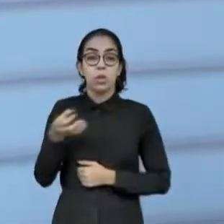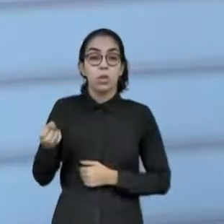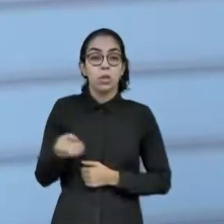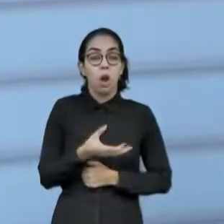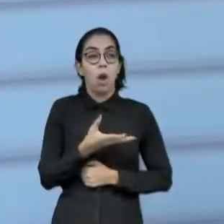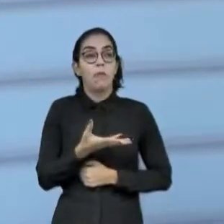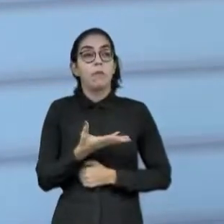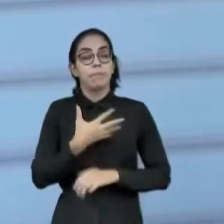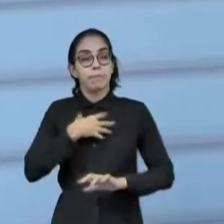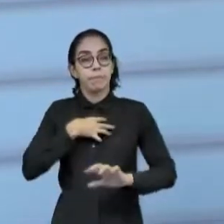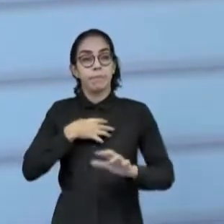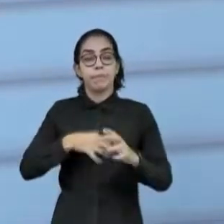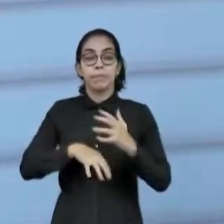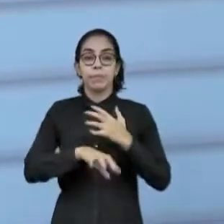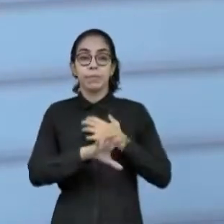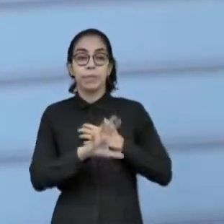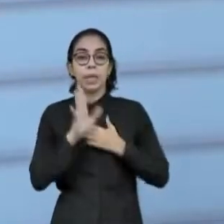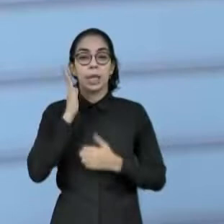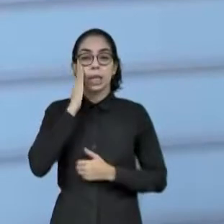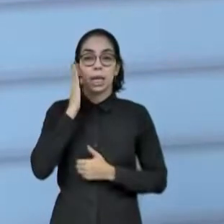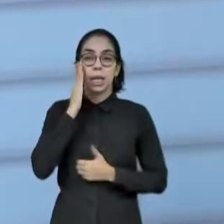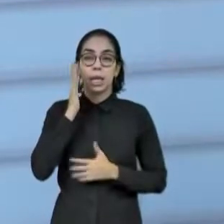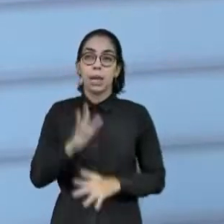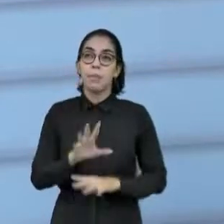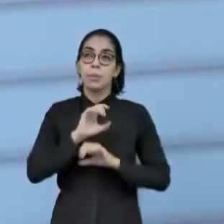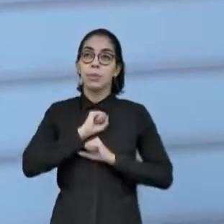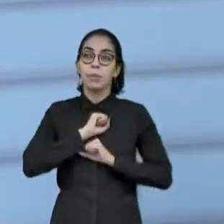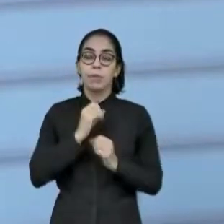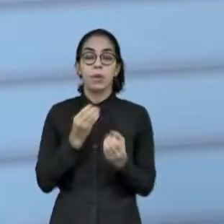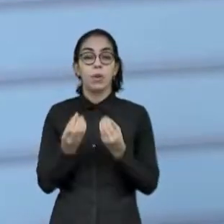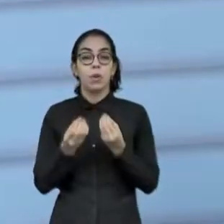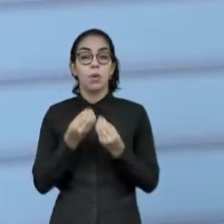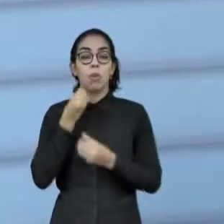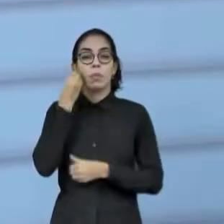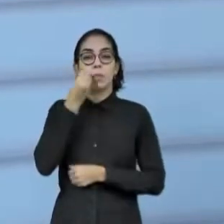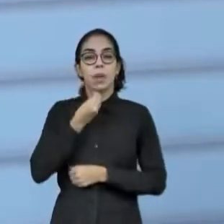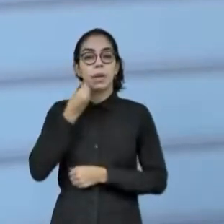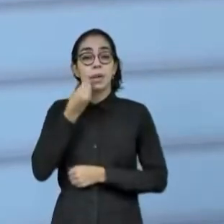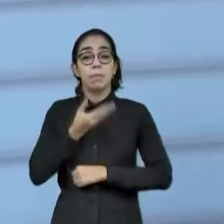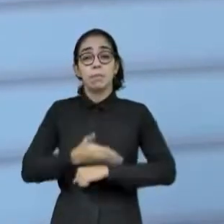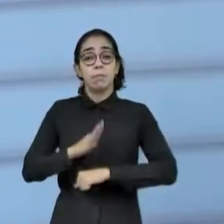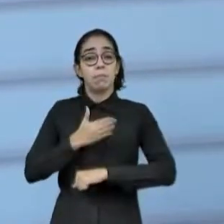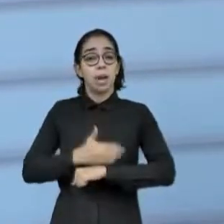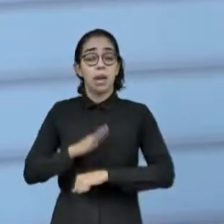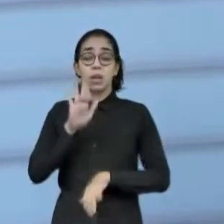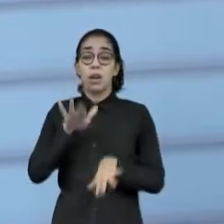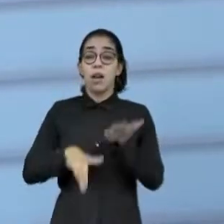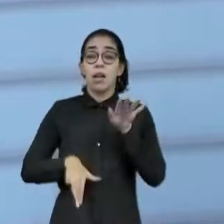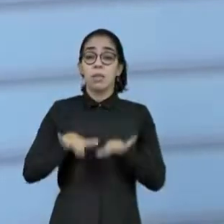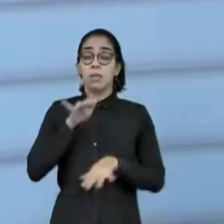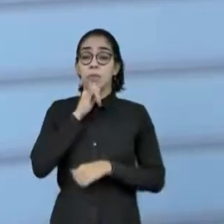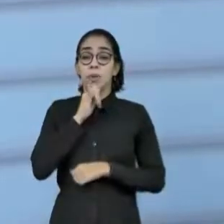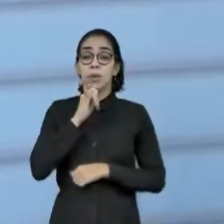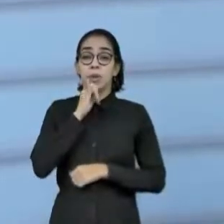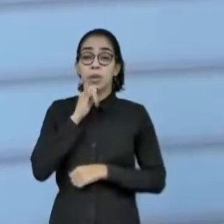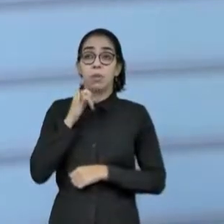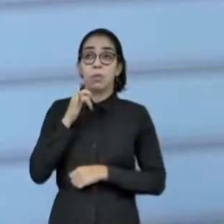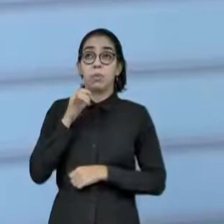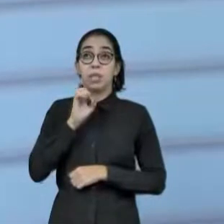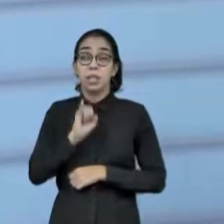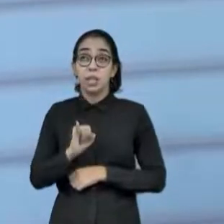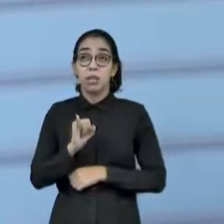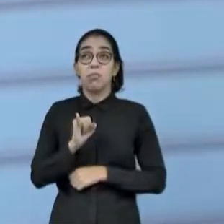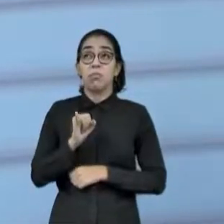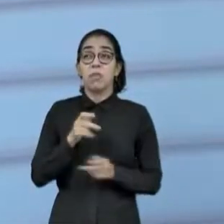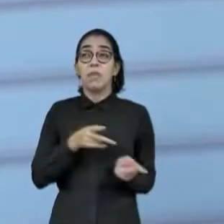para a idade dos direitos humanos, dessa pauta, e conviver e ter a prática que muitas vezes você só teria, por exemplo, em um estágio da ONU,